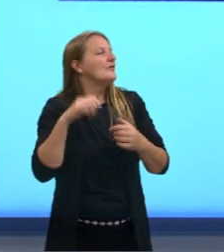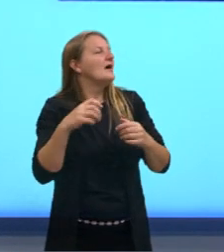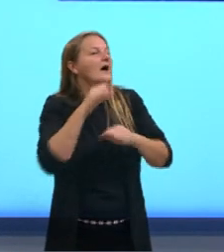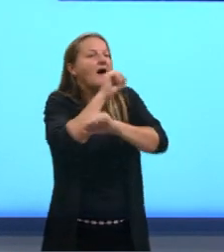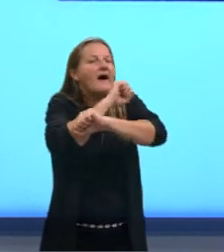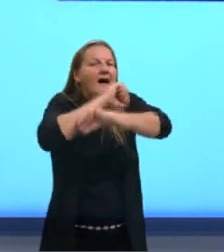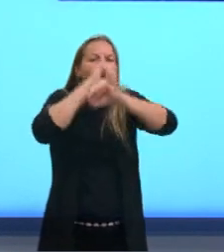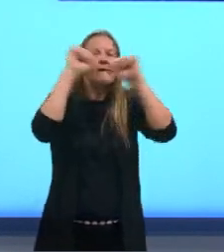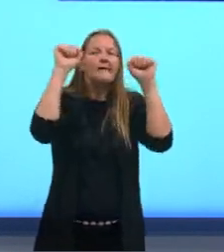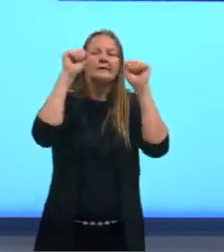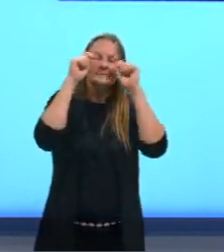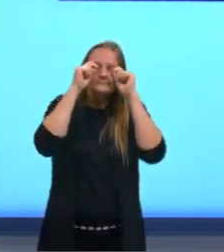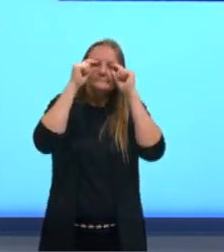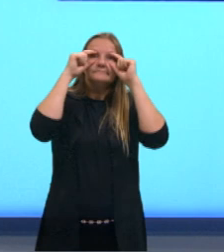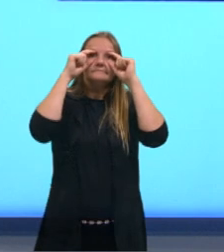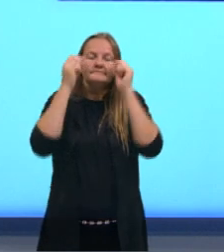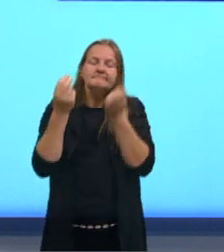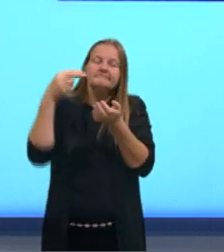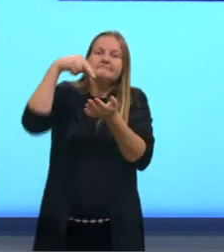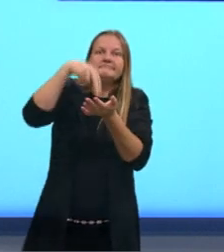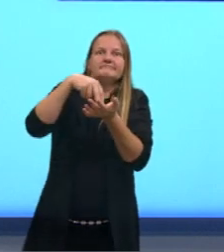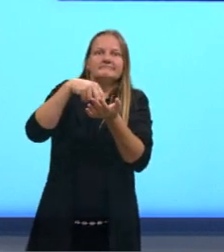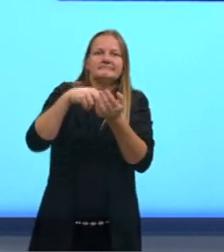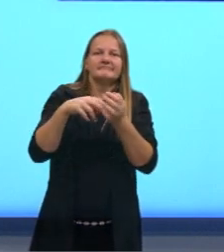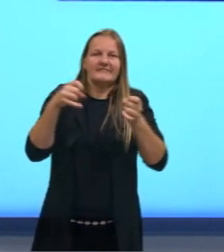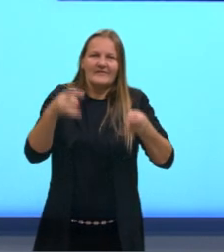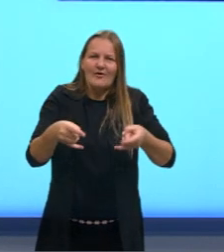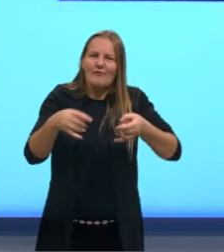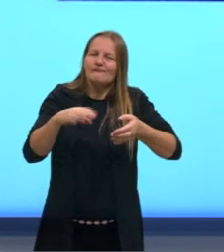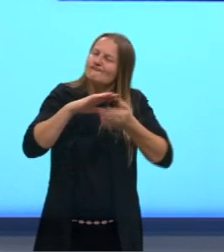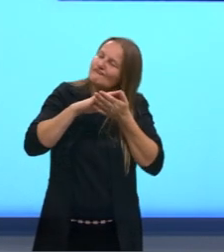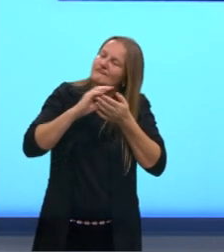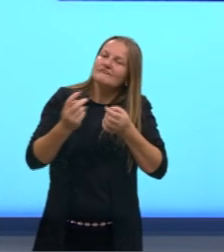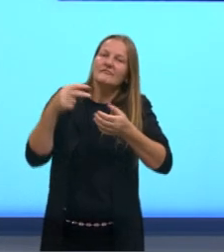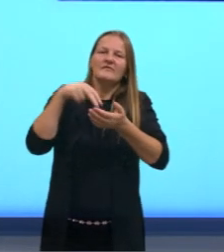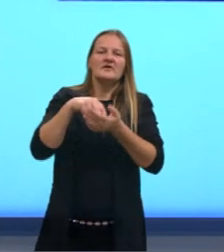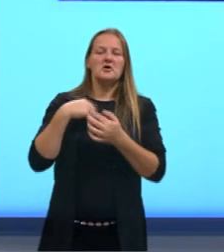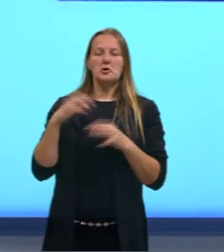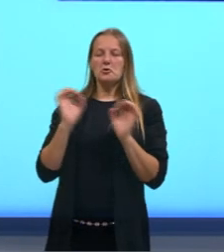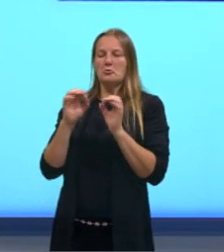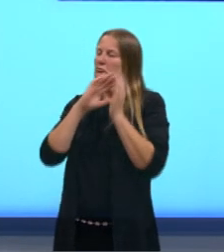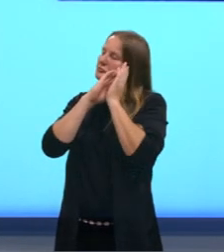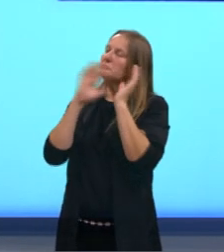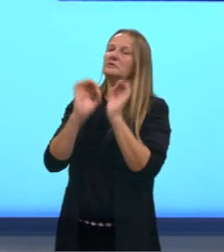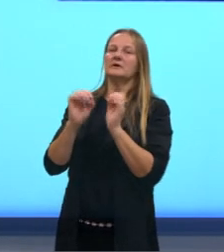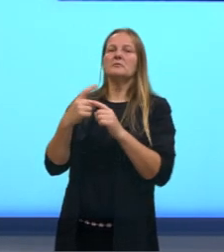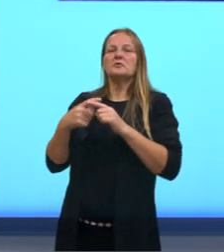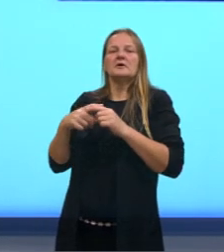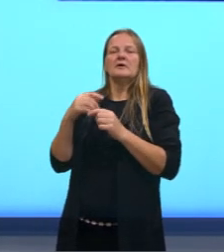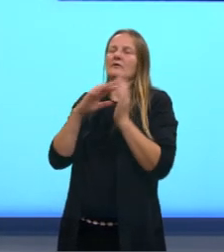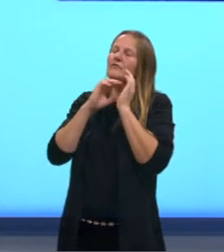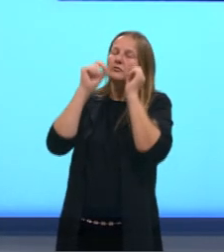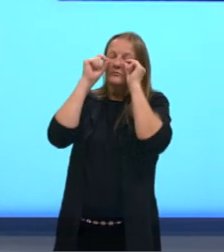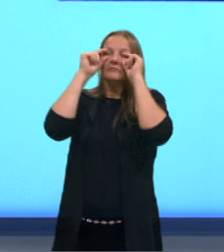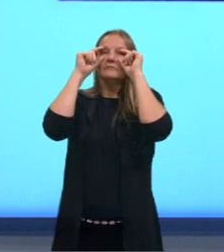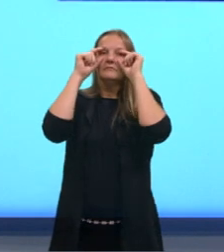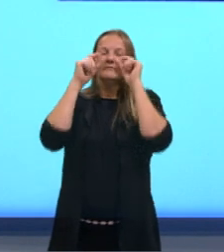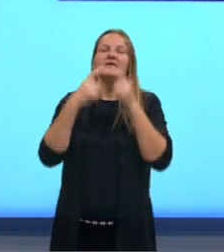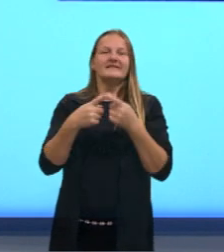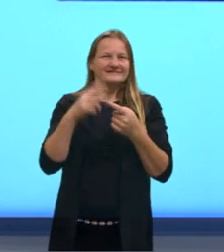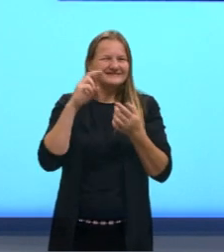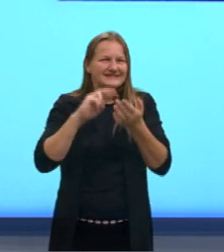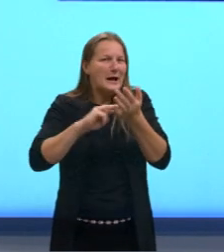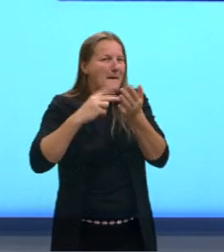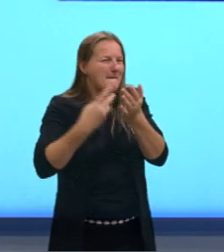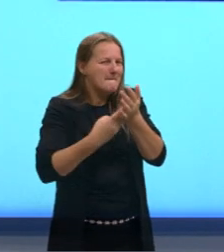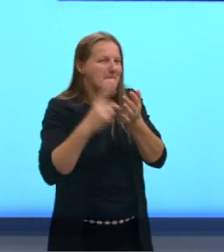acorda junto do verbo acordar e ele entendeu né que ele deveria acordar por estar